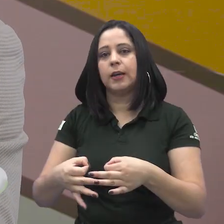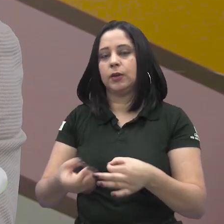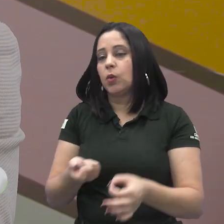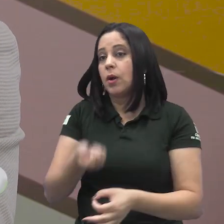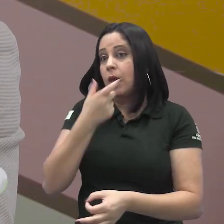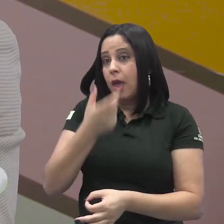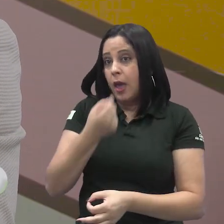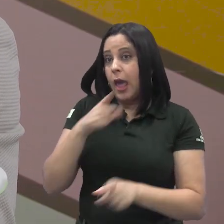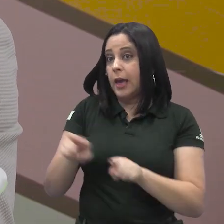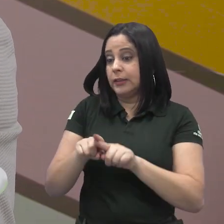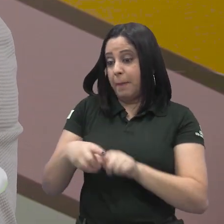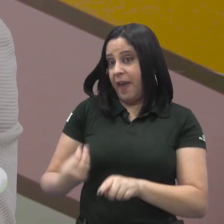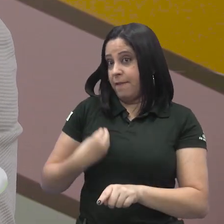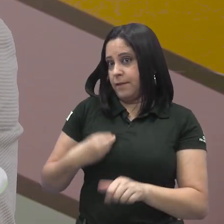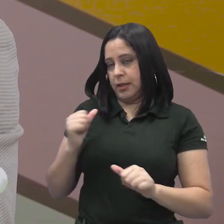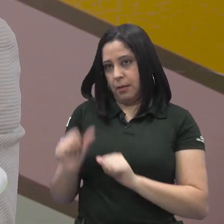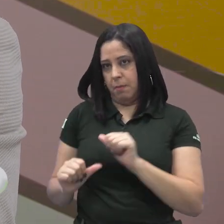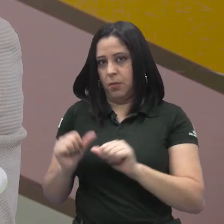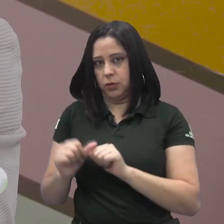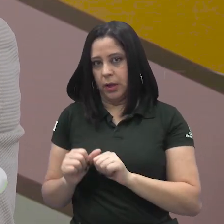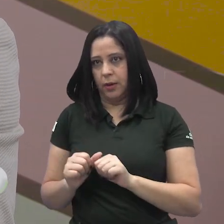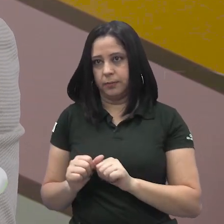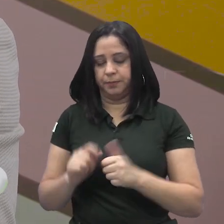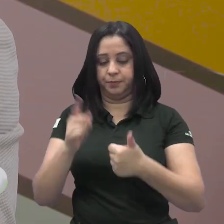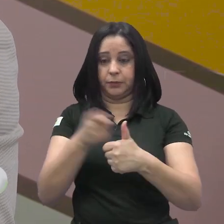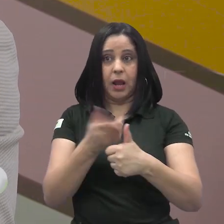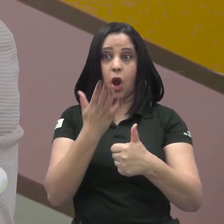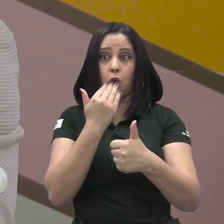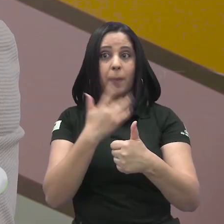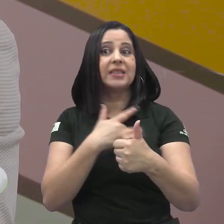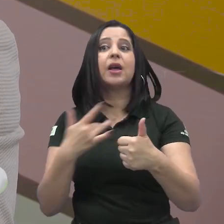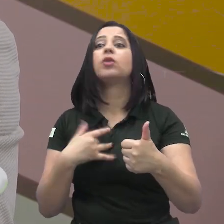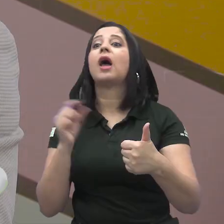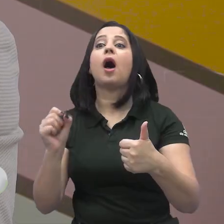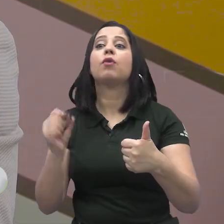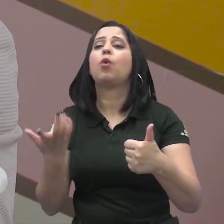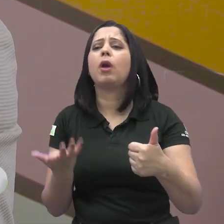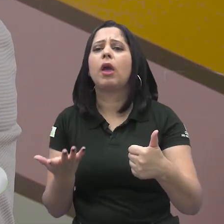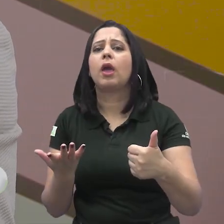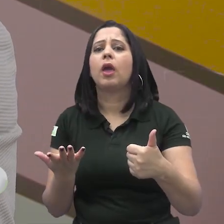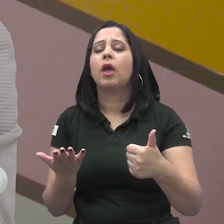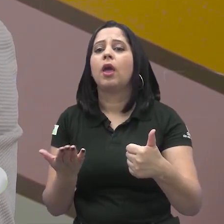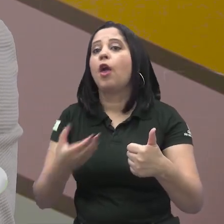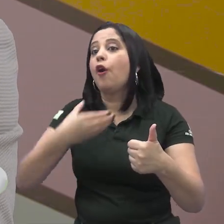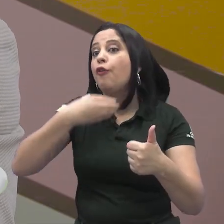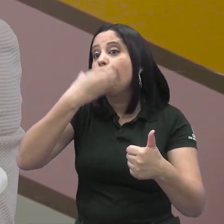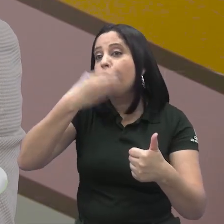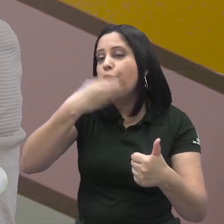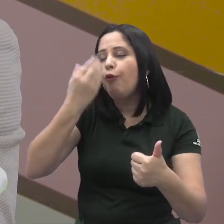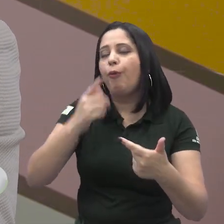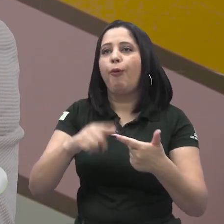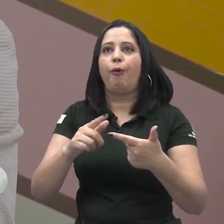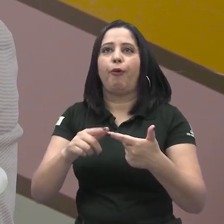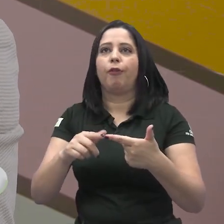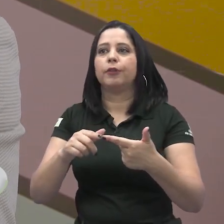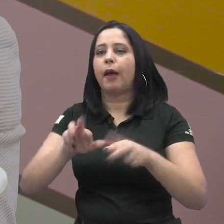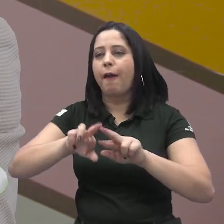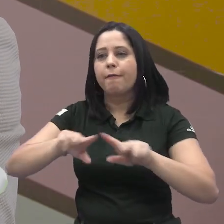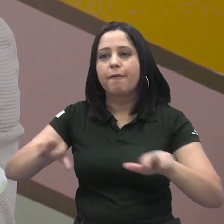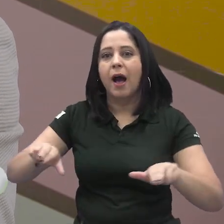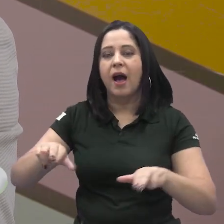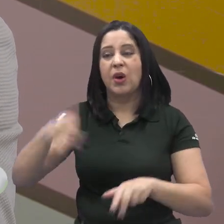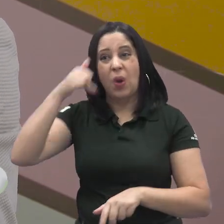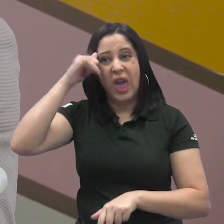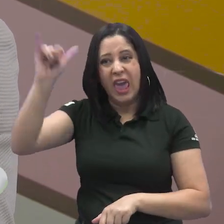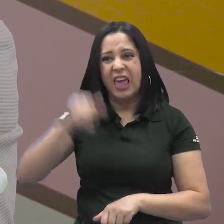de estilo de vida. A grosso modo, alimentação adequada. O que é isso? Comer comida de verdade, evitar fritura,